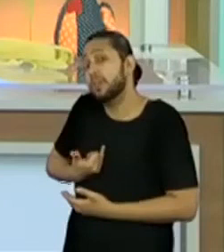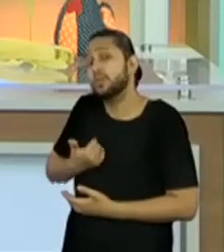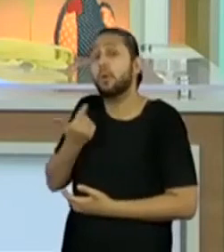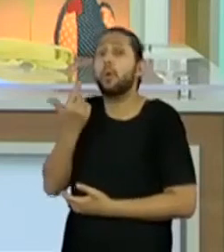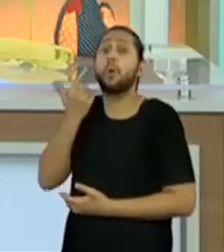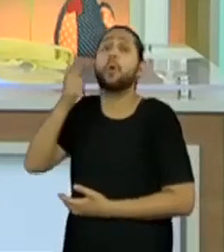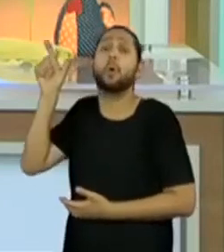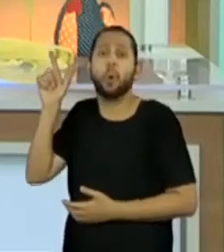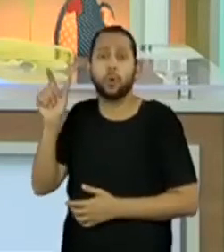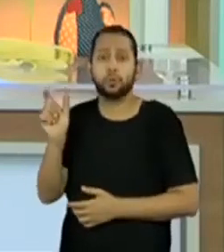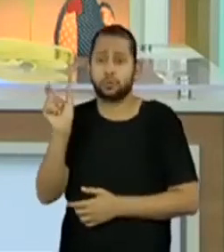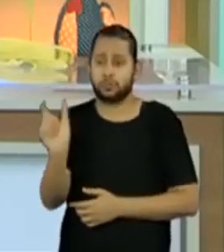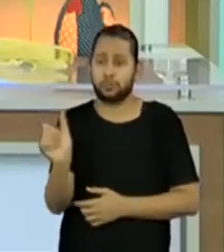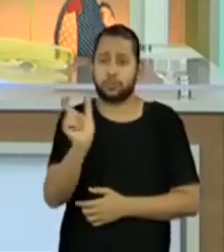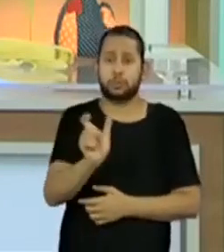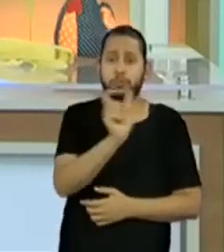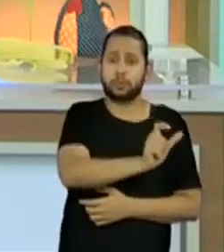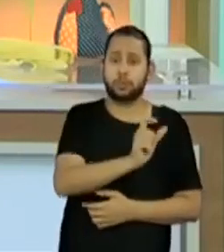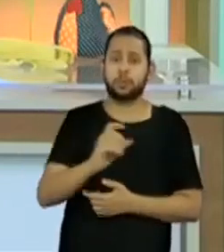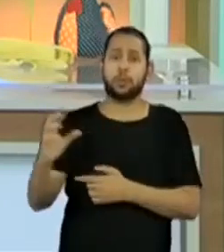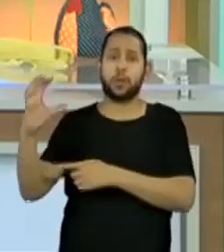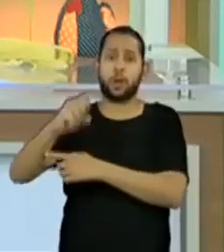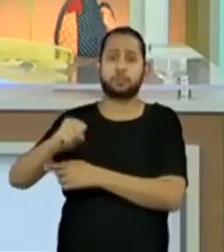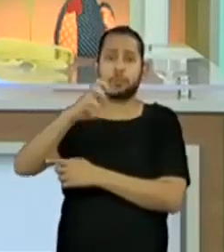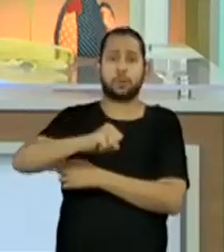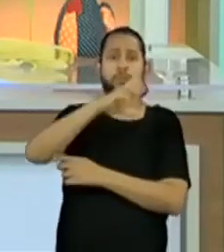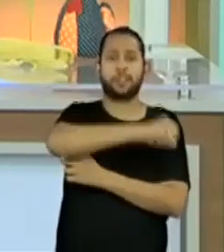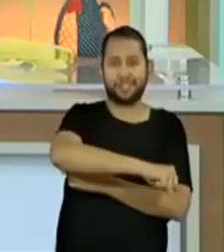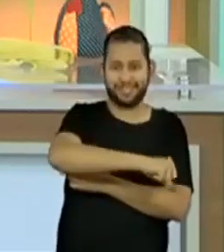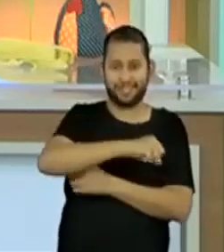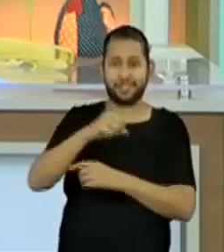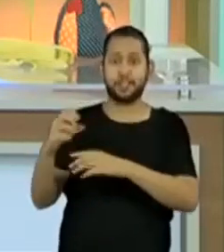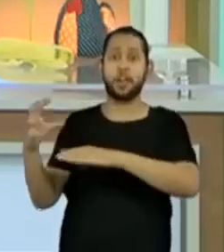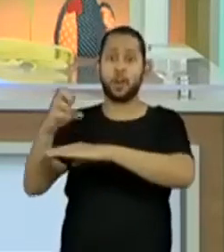outro tipo de cadeia alimentar, ou as mesmas, certo?